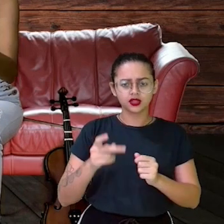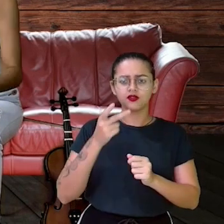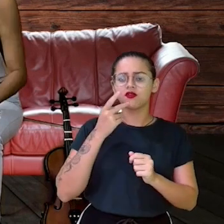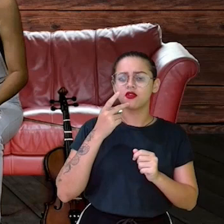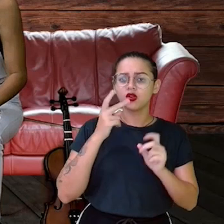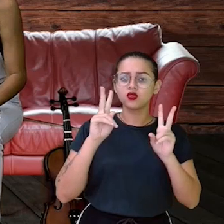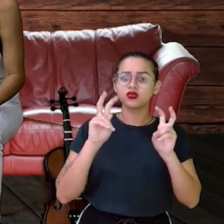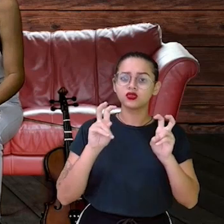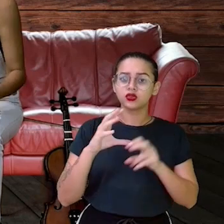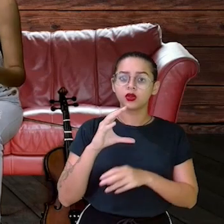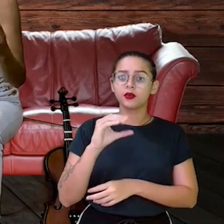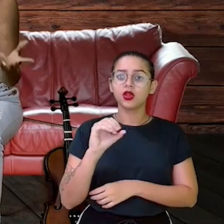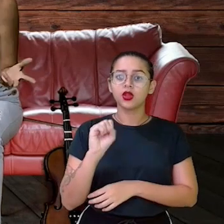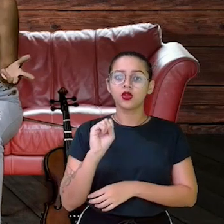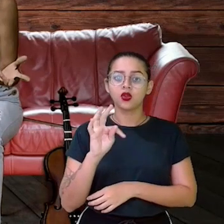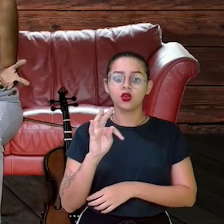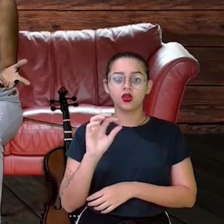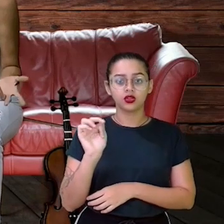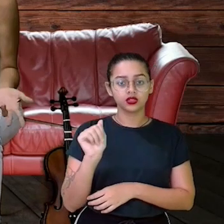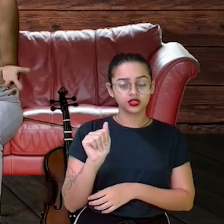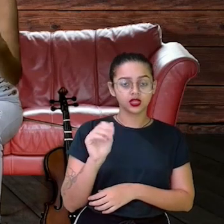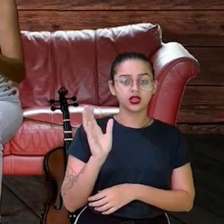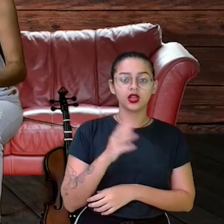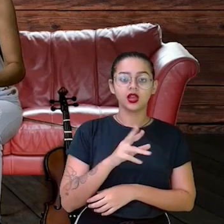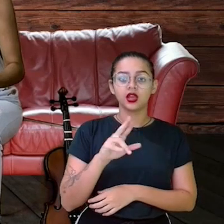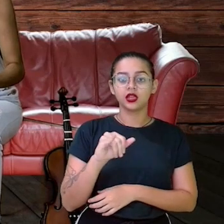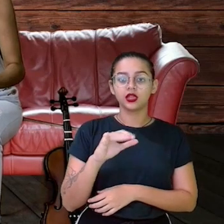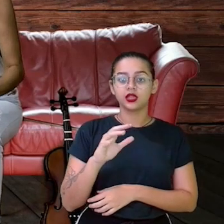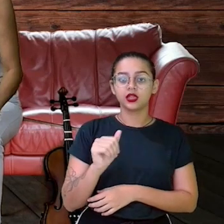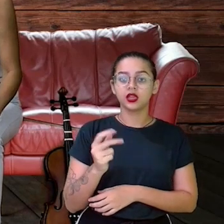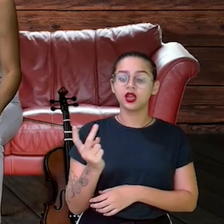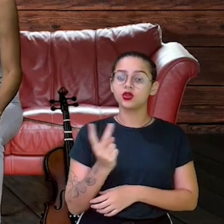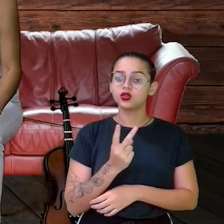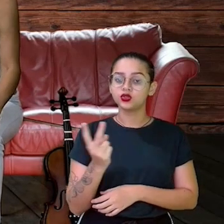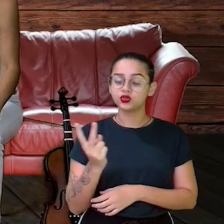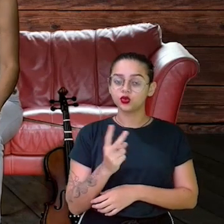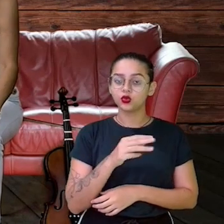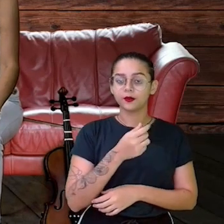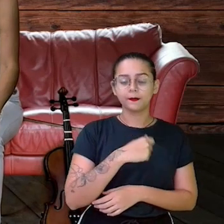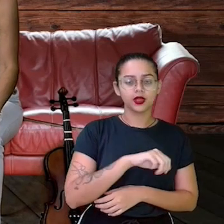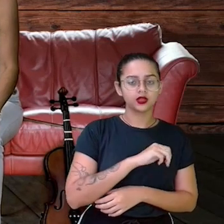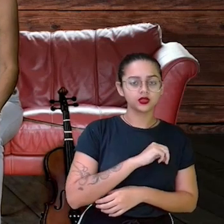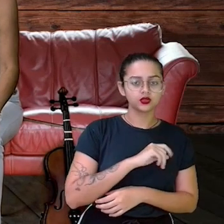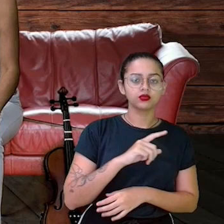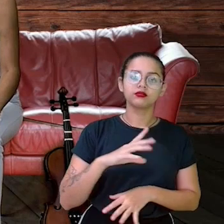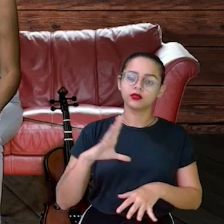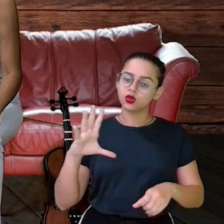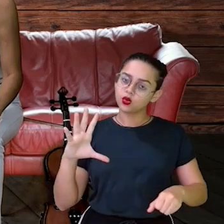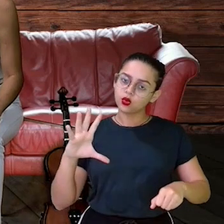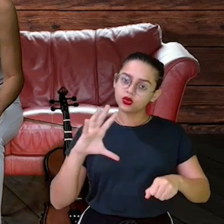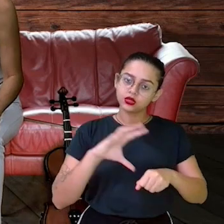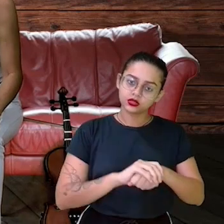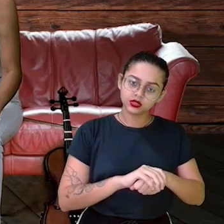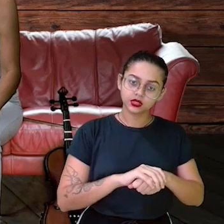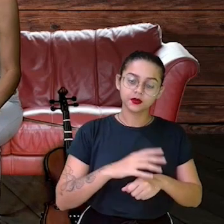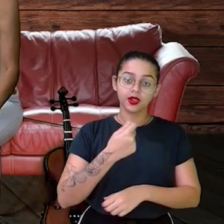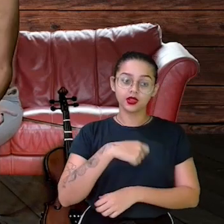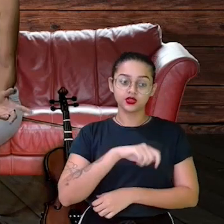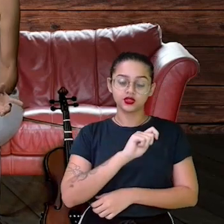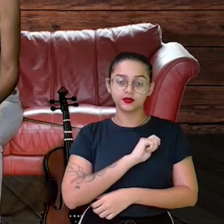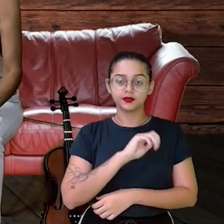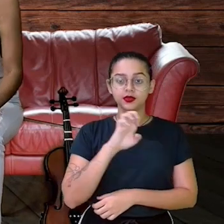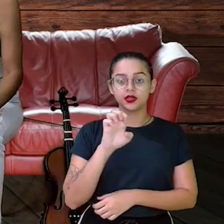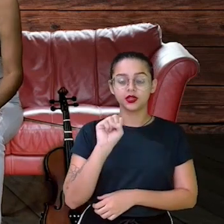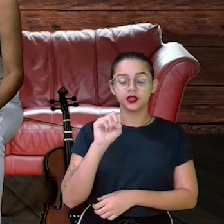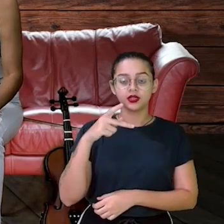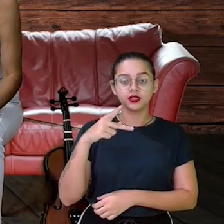Costa Rica. E Costa Rica, assim como o México, são países que foram colonizados pela Espanha. Por isso